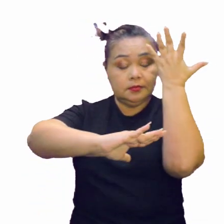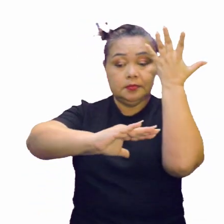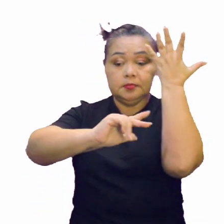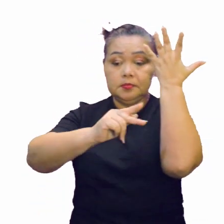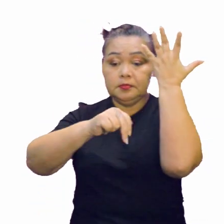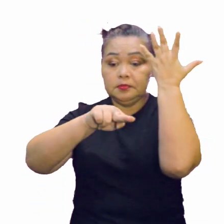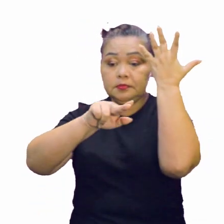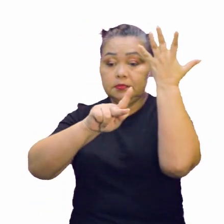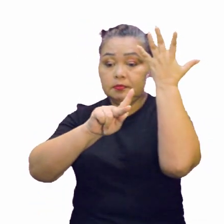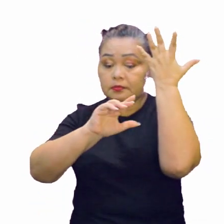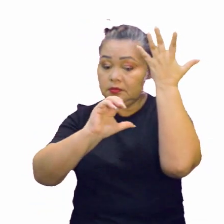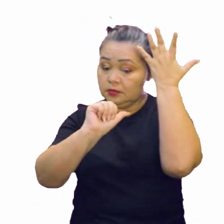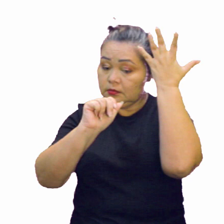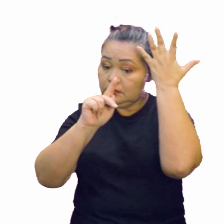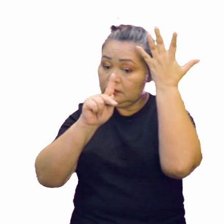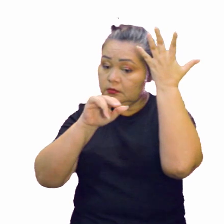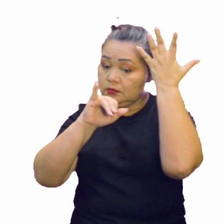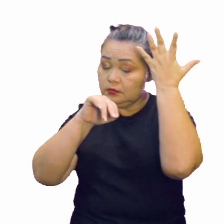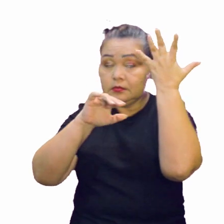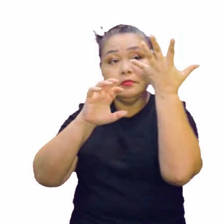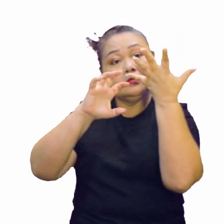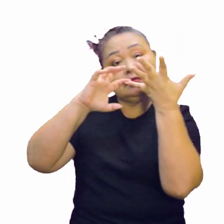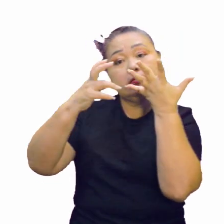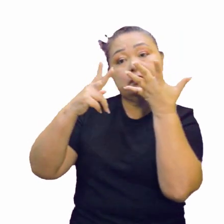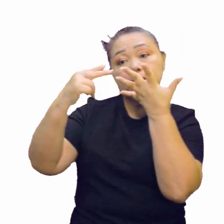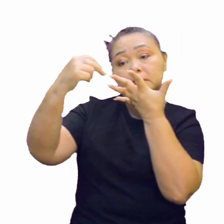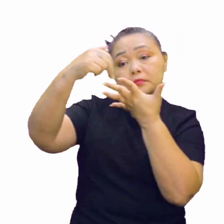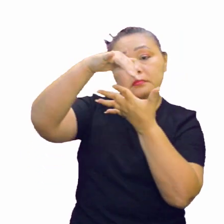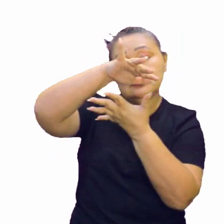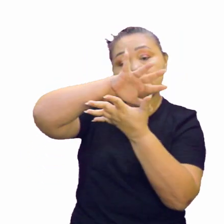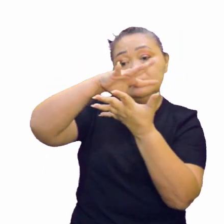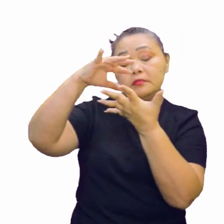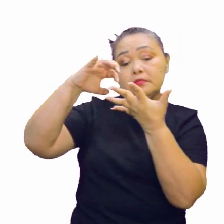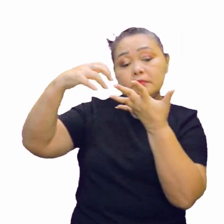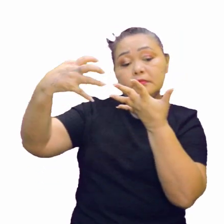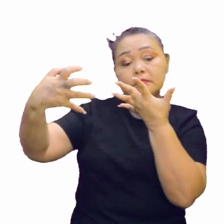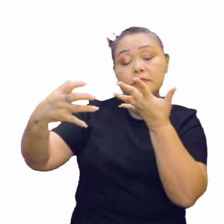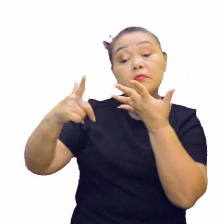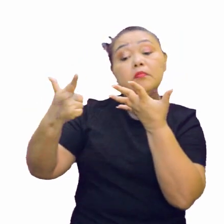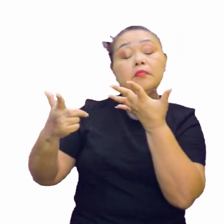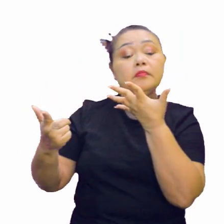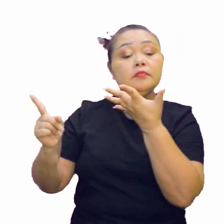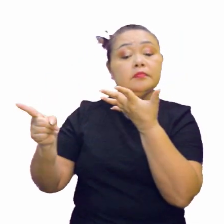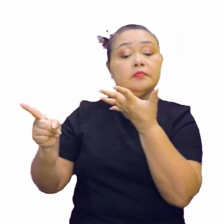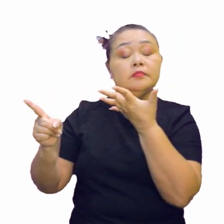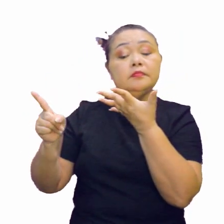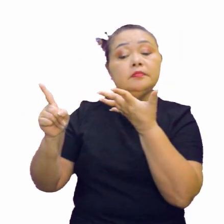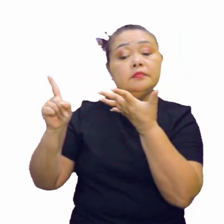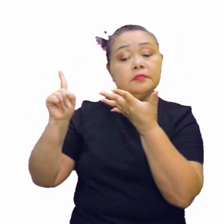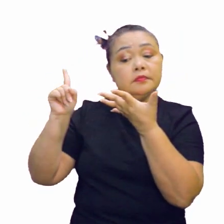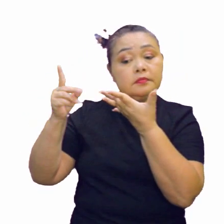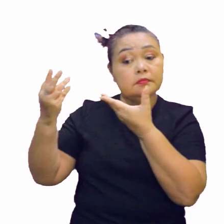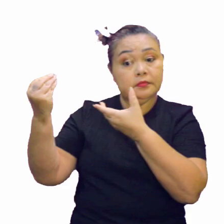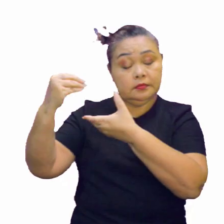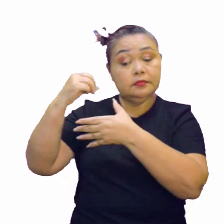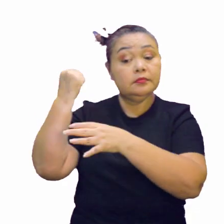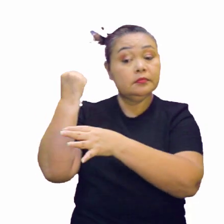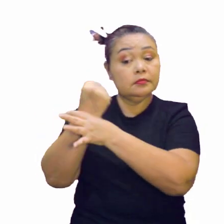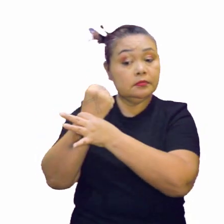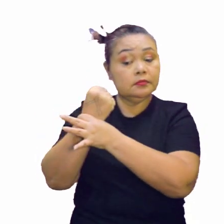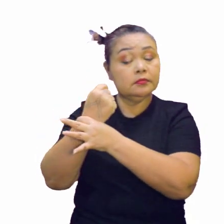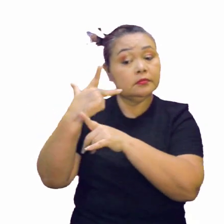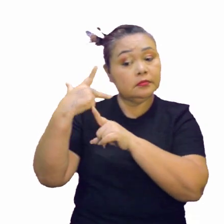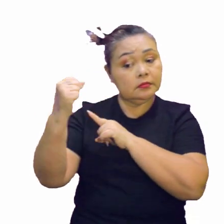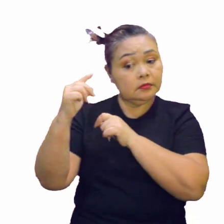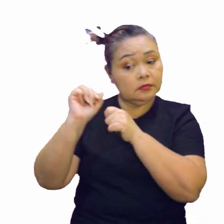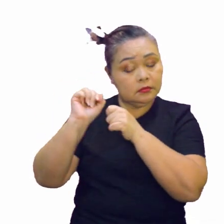capina, poda e outros. Gente, essa das propriedades garante o sucesso dessa